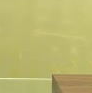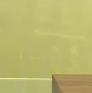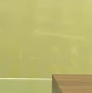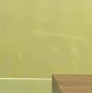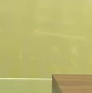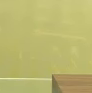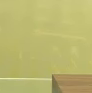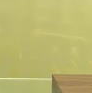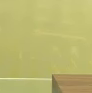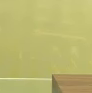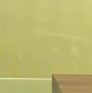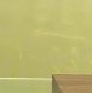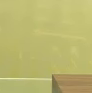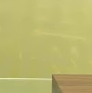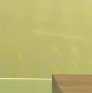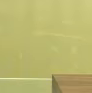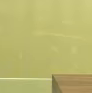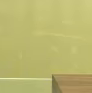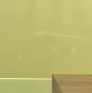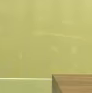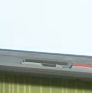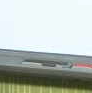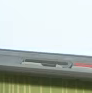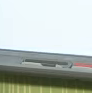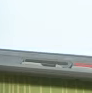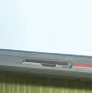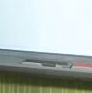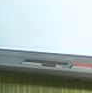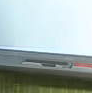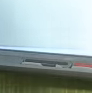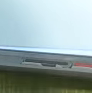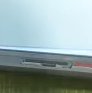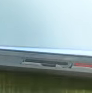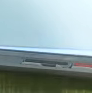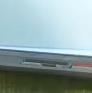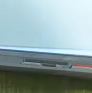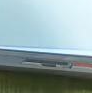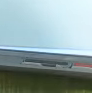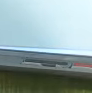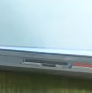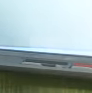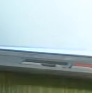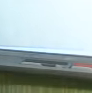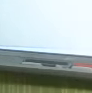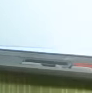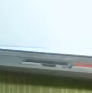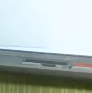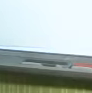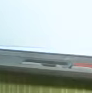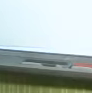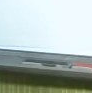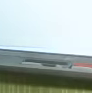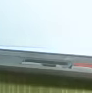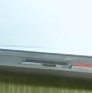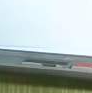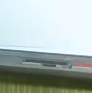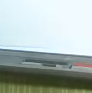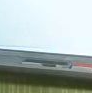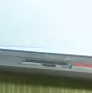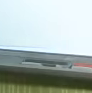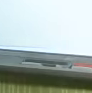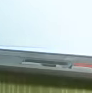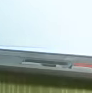aí dos polos. Vamos nessa, vamos trabalhar. Ok, vamos lá. Então, hoje nós vamos falar sobre as concepções